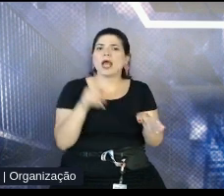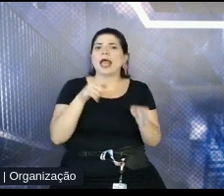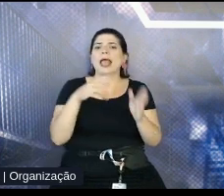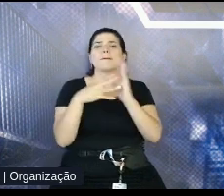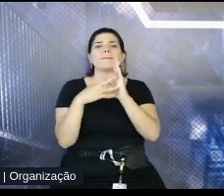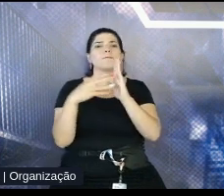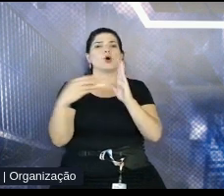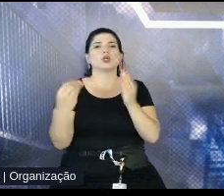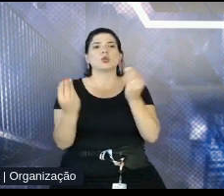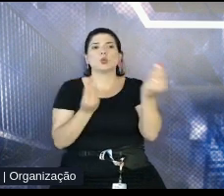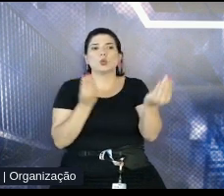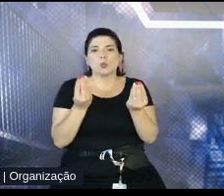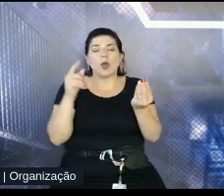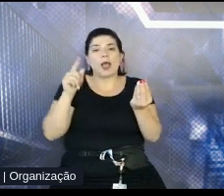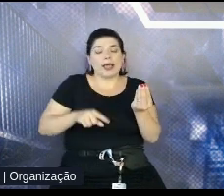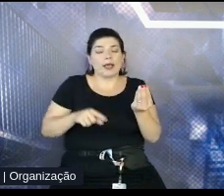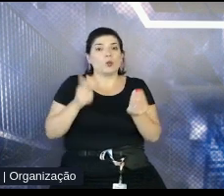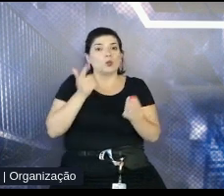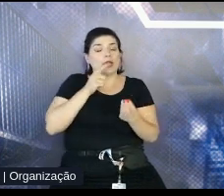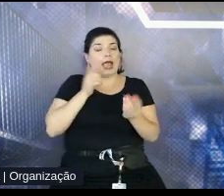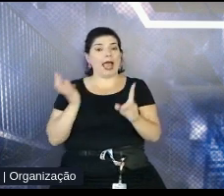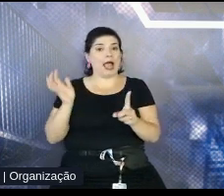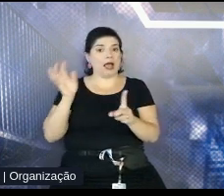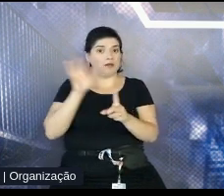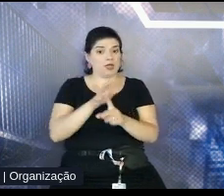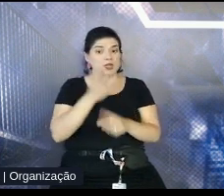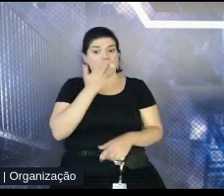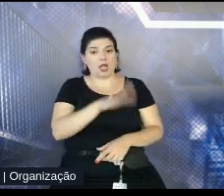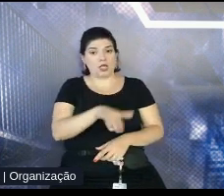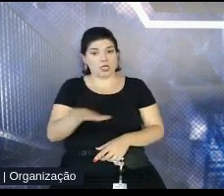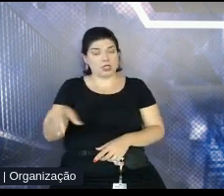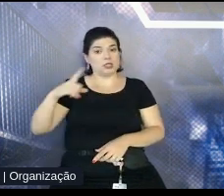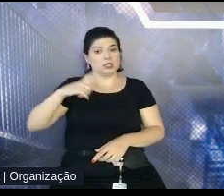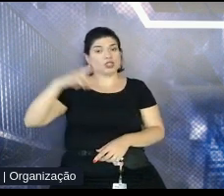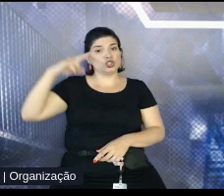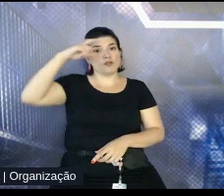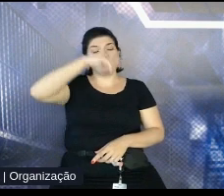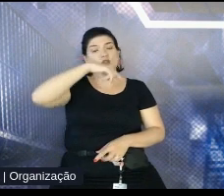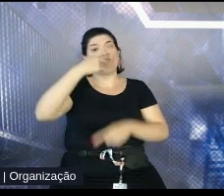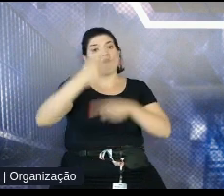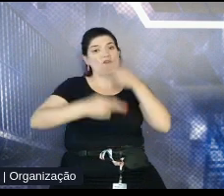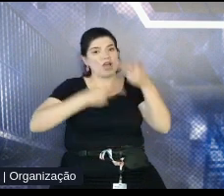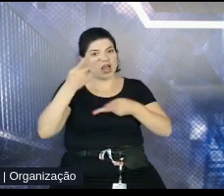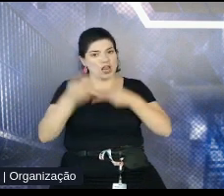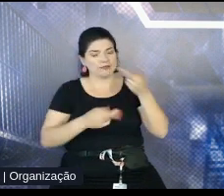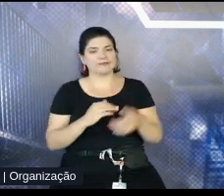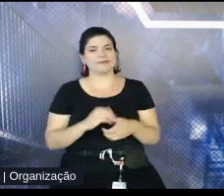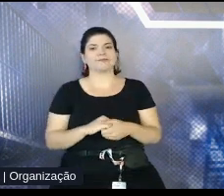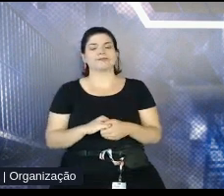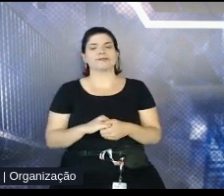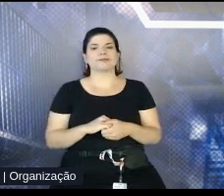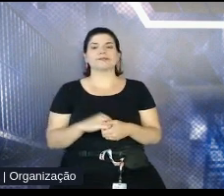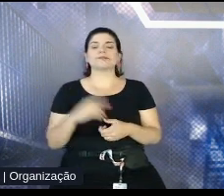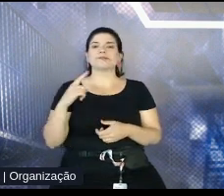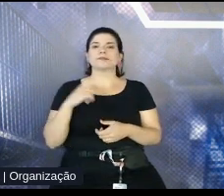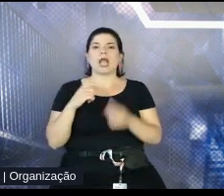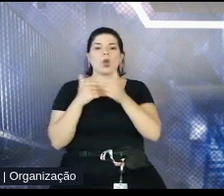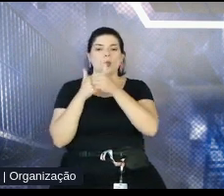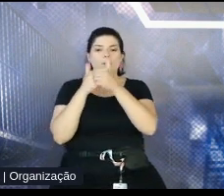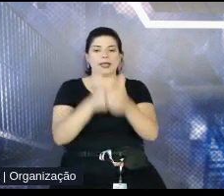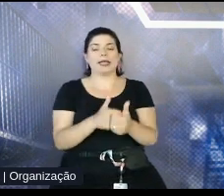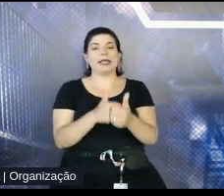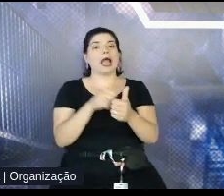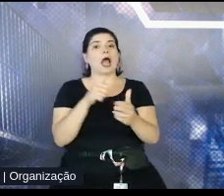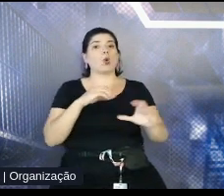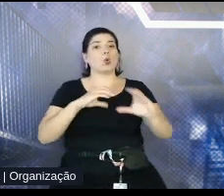inteligência artificial podem estar impactando crianças com dificuldade de fala, né? Então, está apoiando aí a parte de comunicação aumentativa e